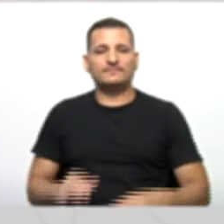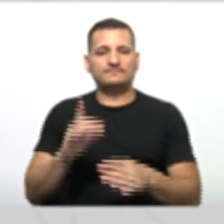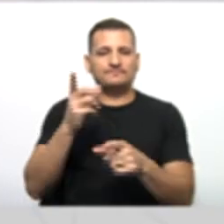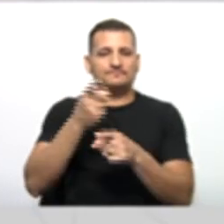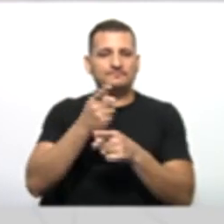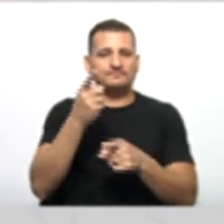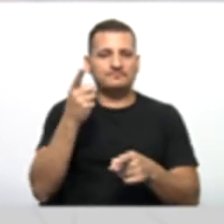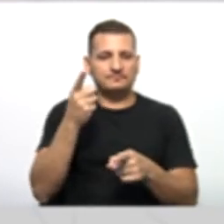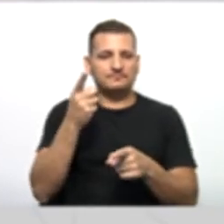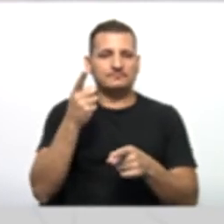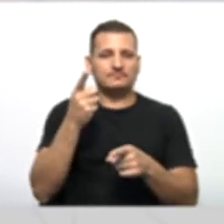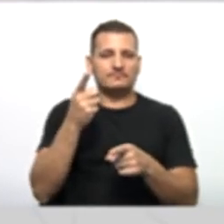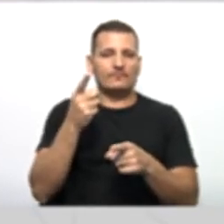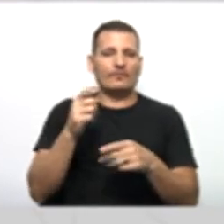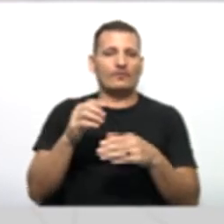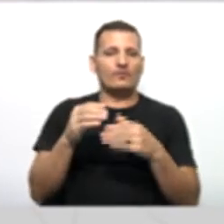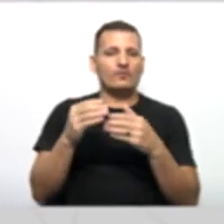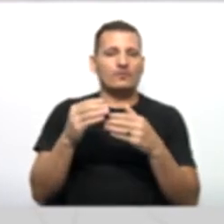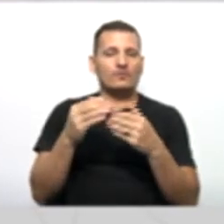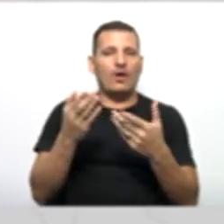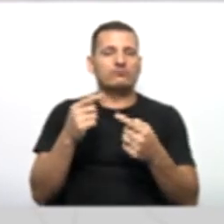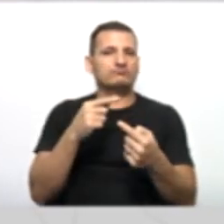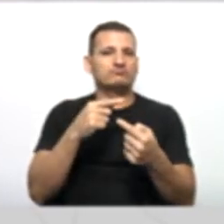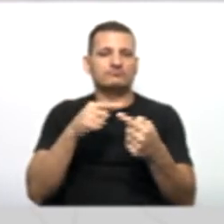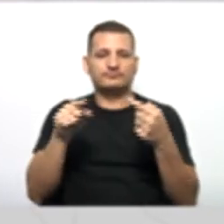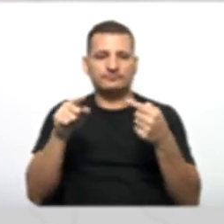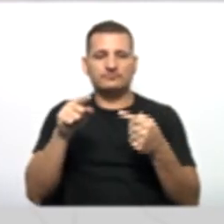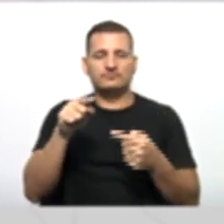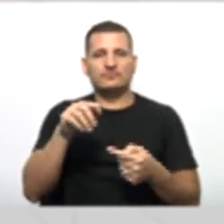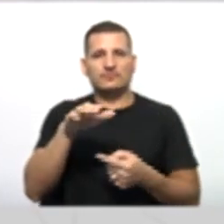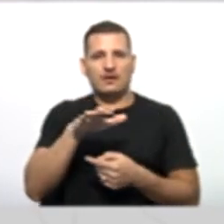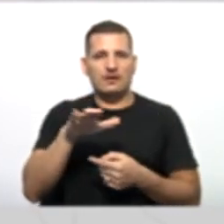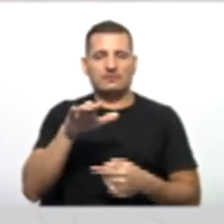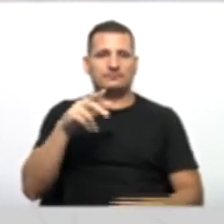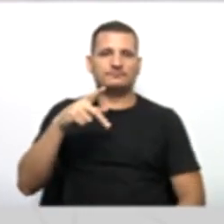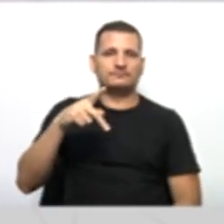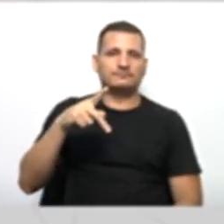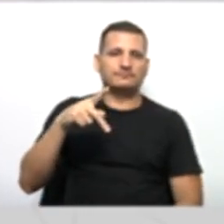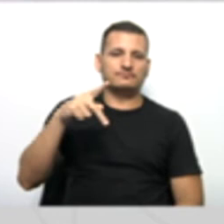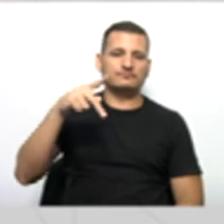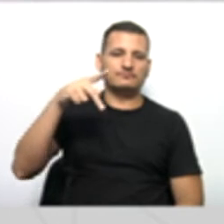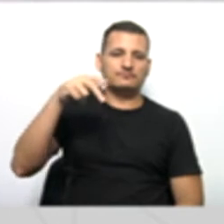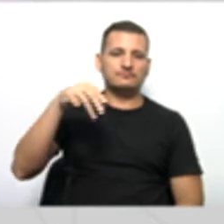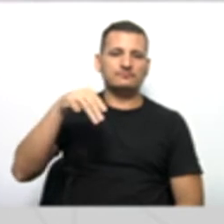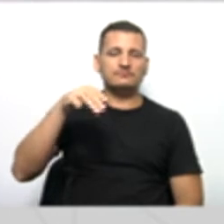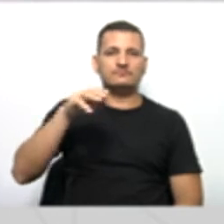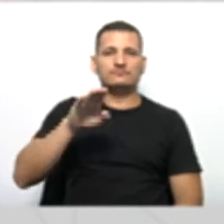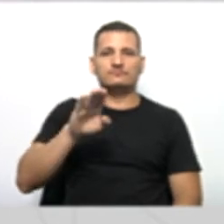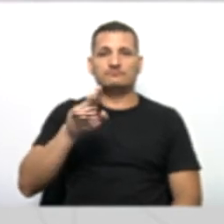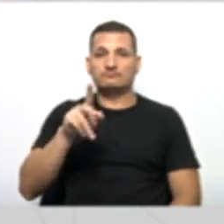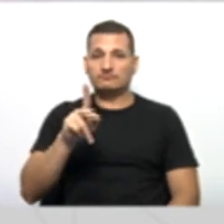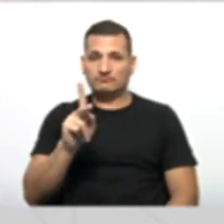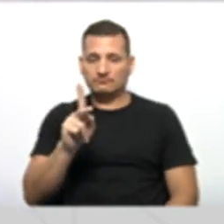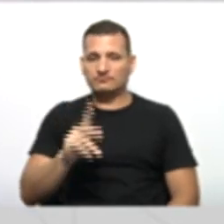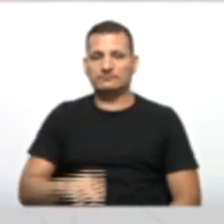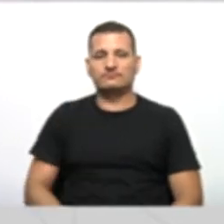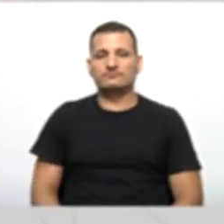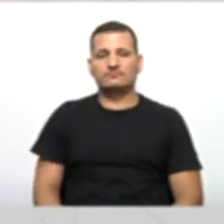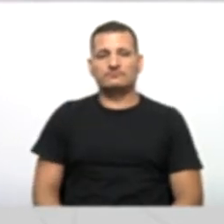Identifique a alternativa que não corresponde a uma área do conhecimento do PMBOK. Olha aí, a gente falou os